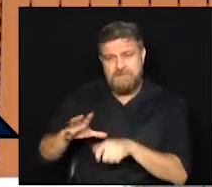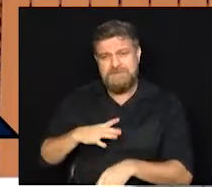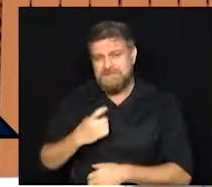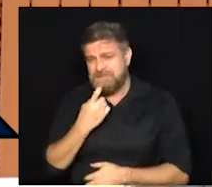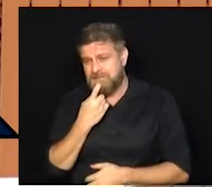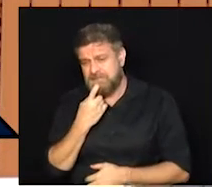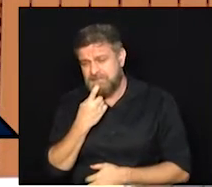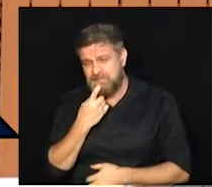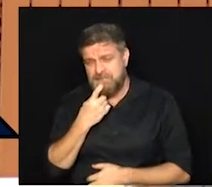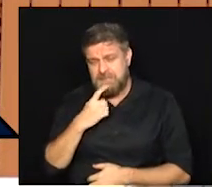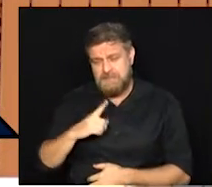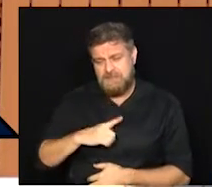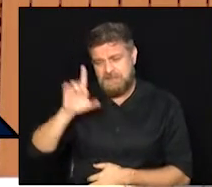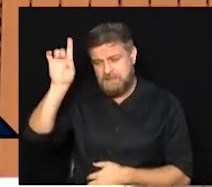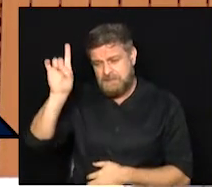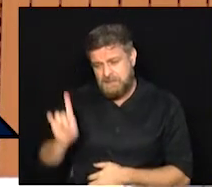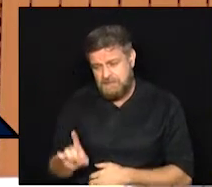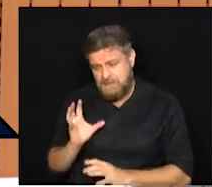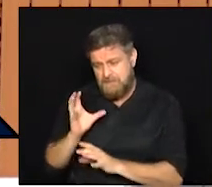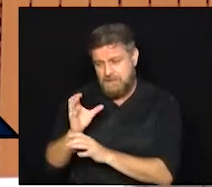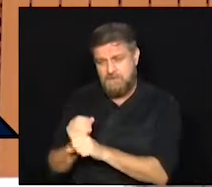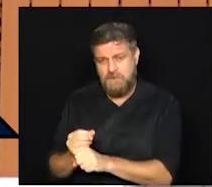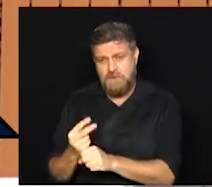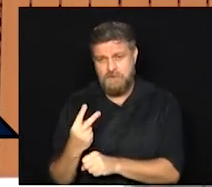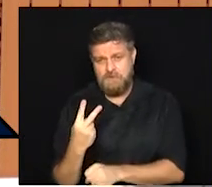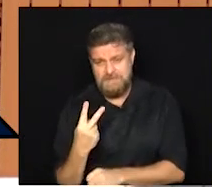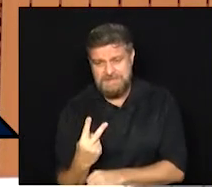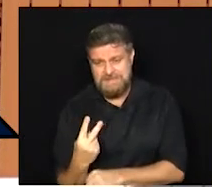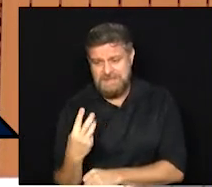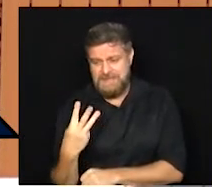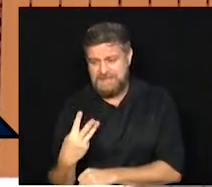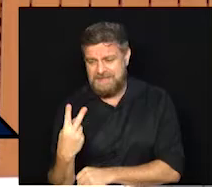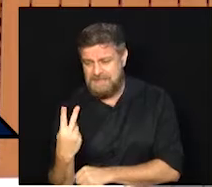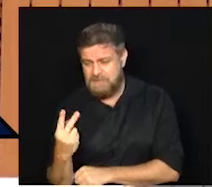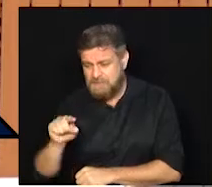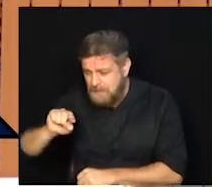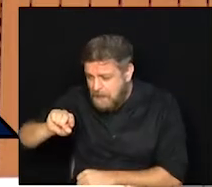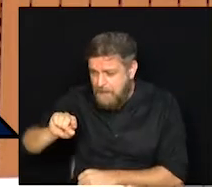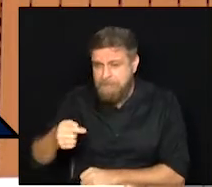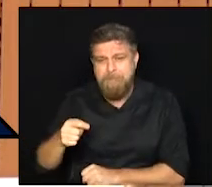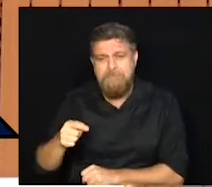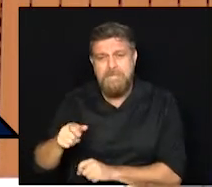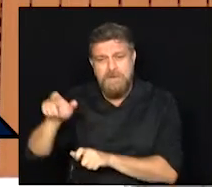estima-se de 232 mil pessoas, o que vem a